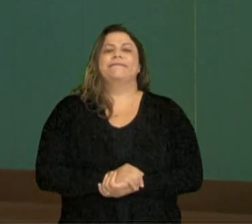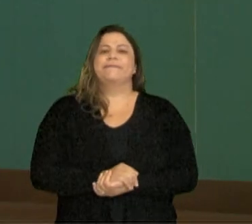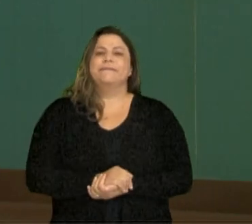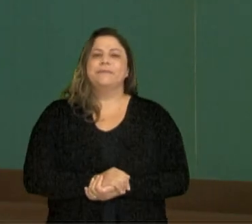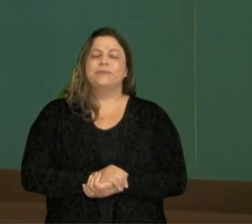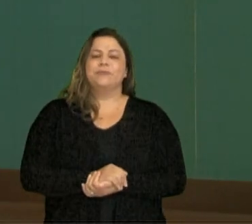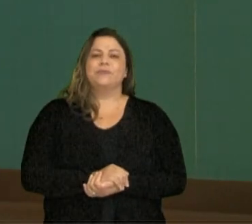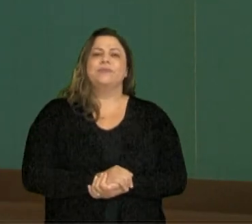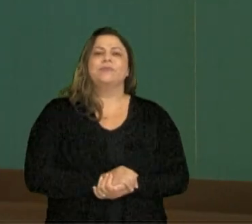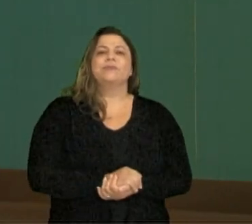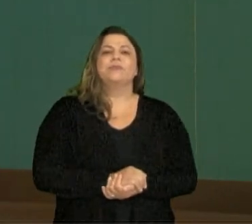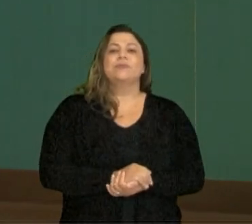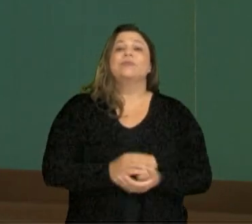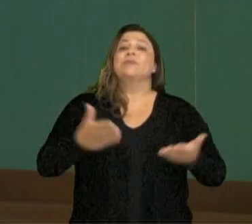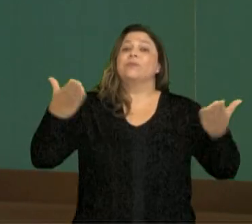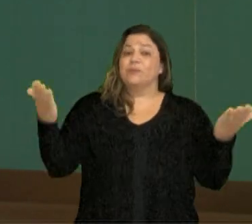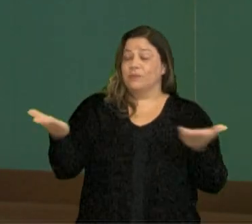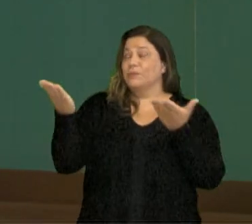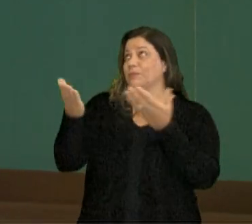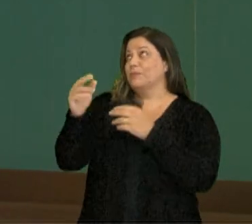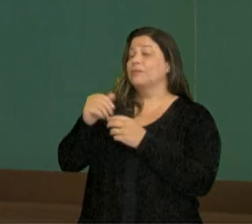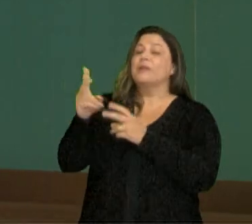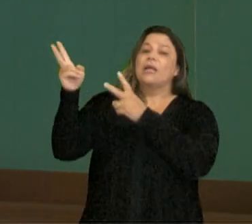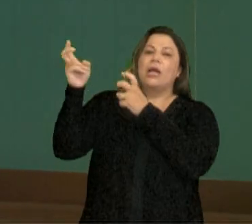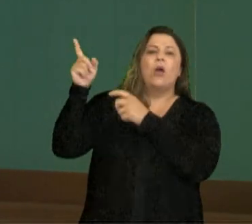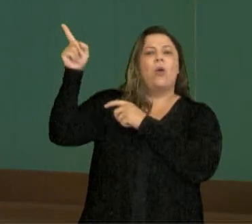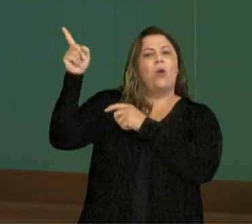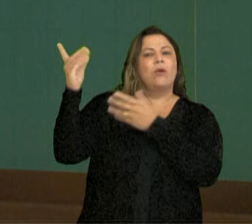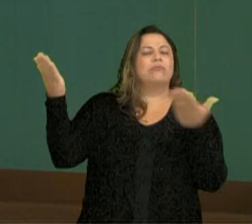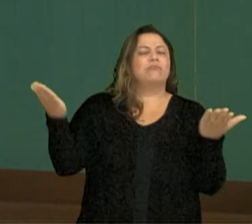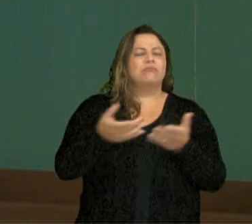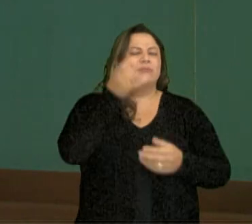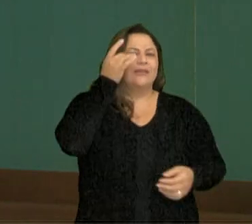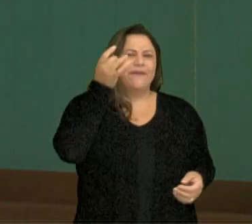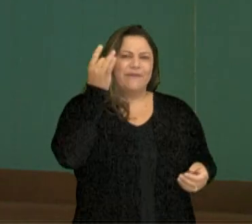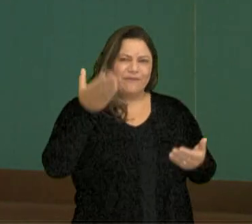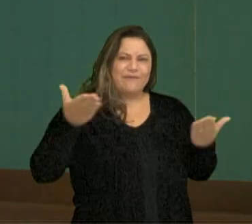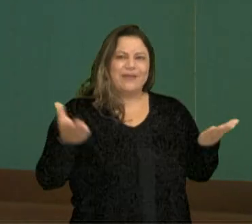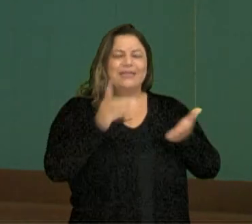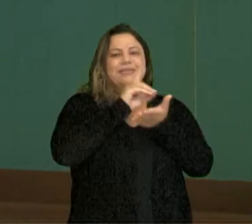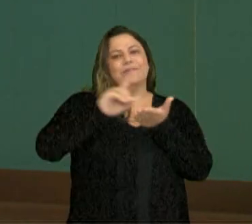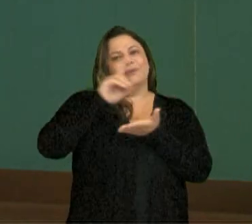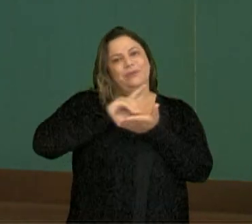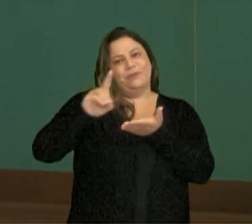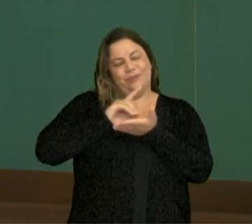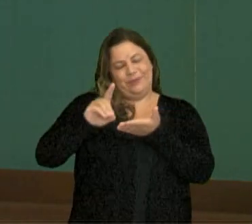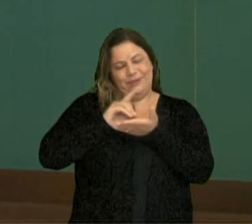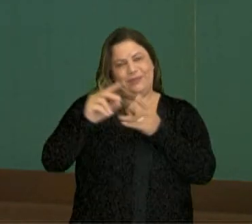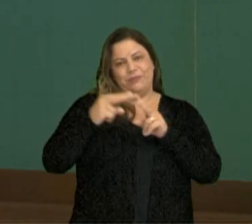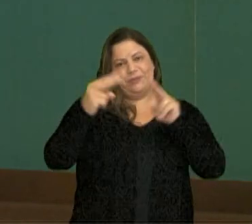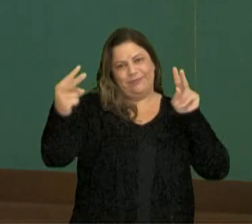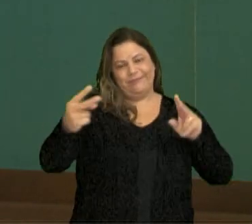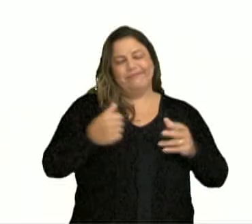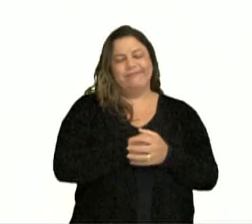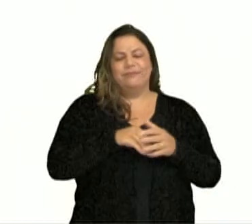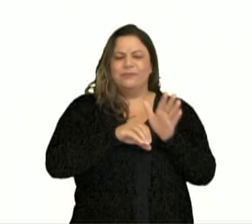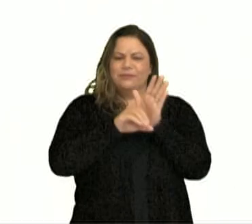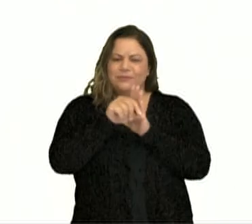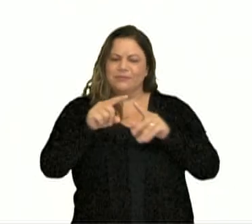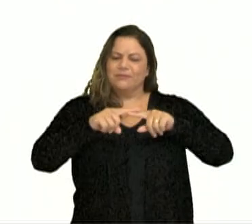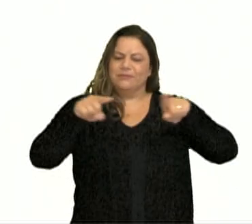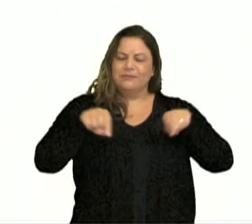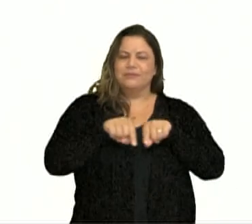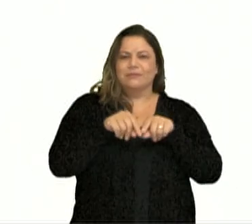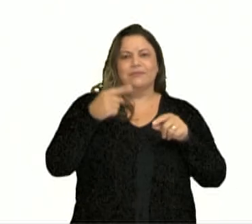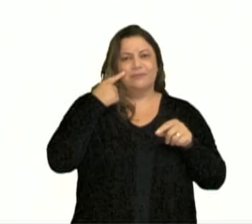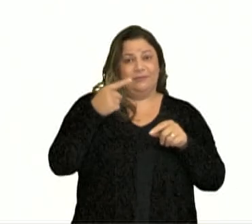Online Dictionary. Então, hoje em dia, nós temos a facilidade do dicionário online, certo?